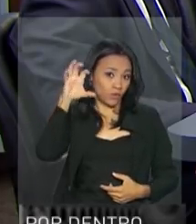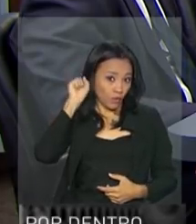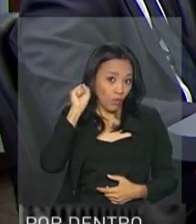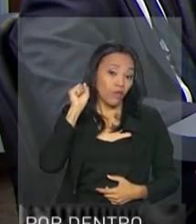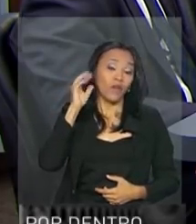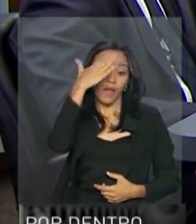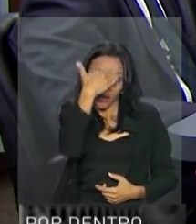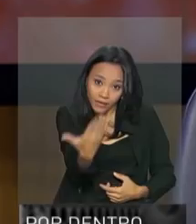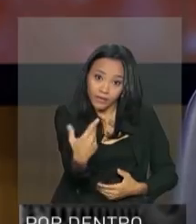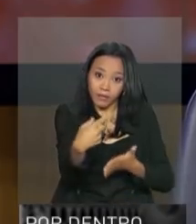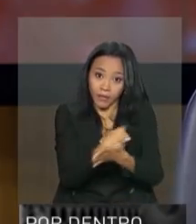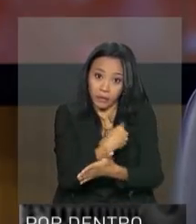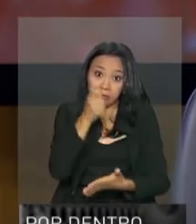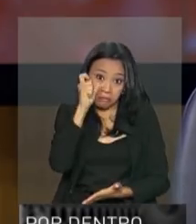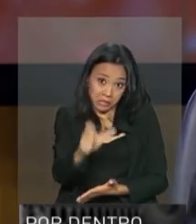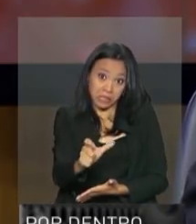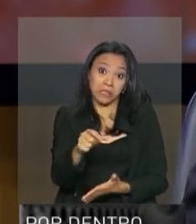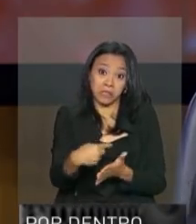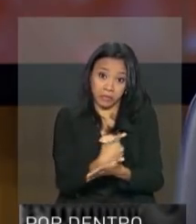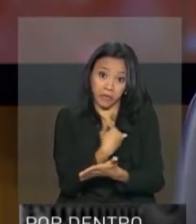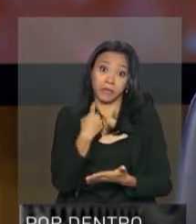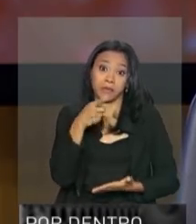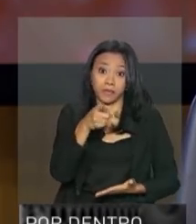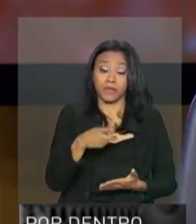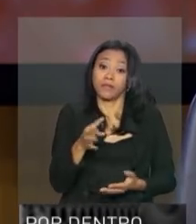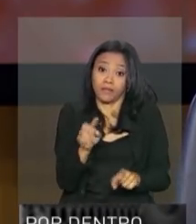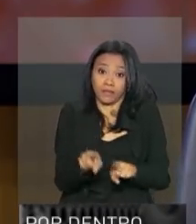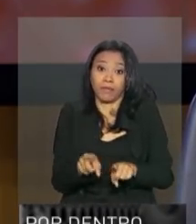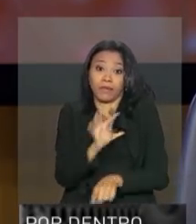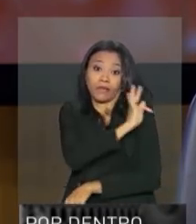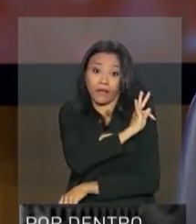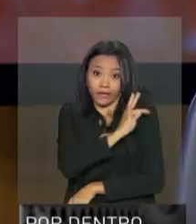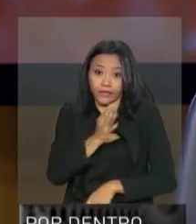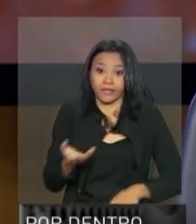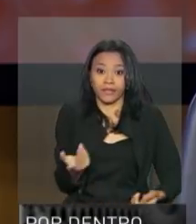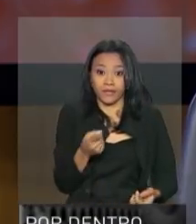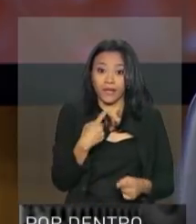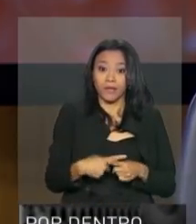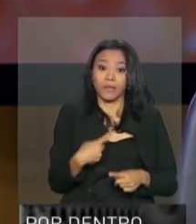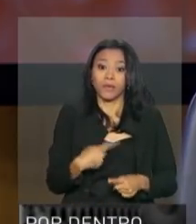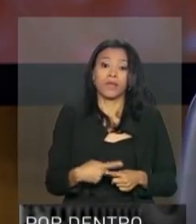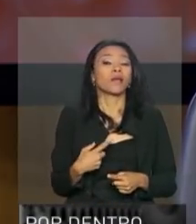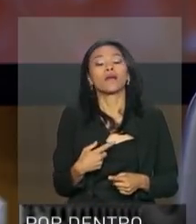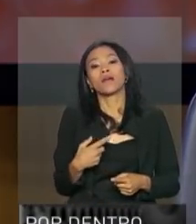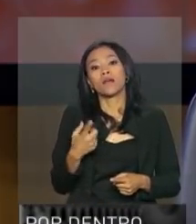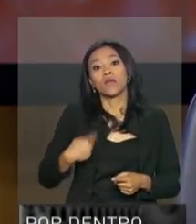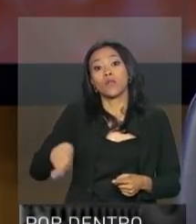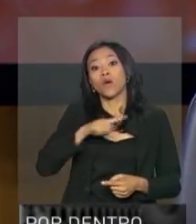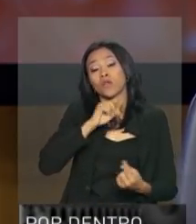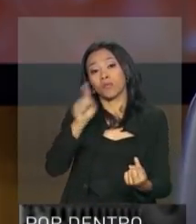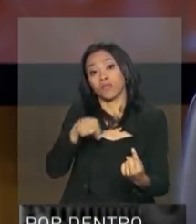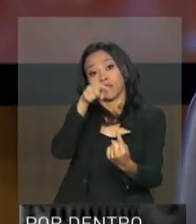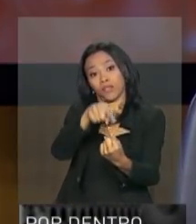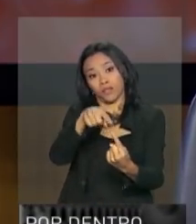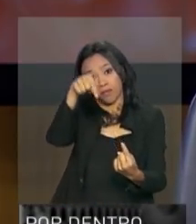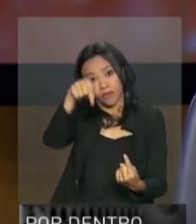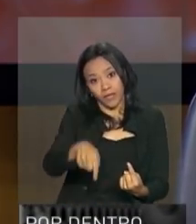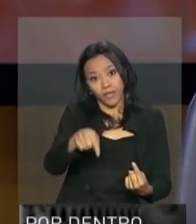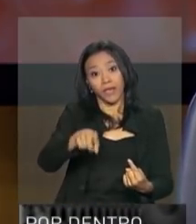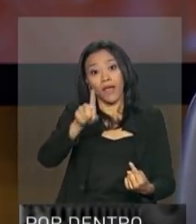sua pergunta, uma pergunta bastante interessante e muito técnica. Fico feliz que ela tenha aparecido, até porque o nosso objetivo muito mais aqui